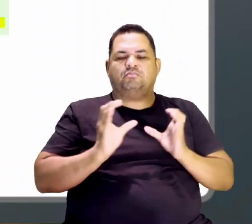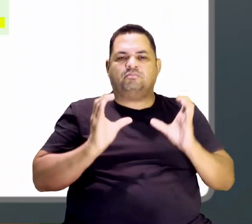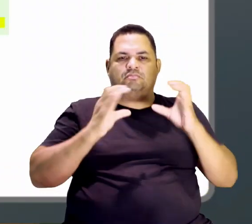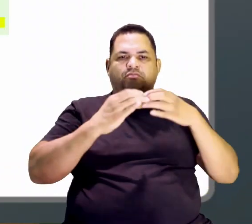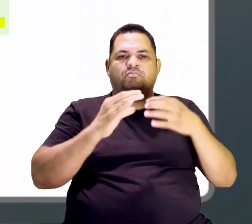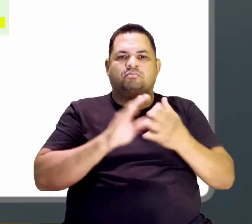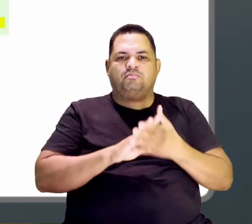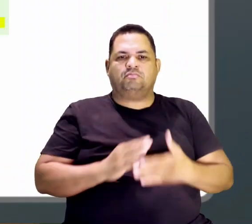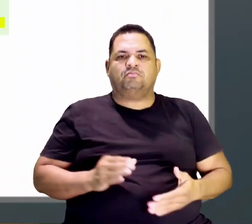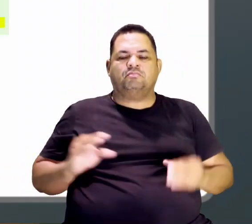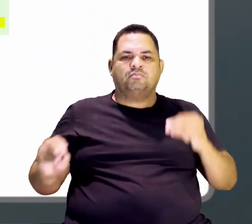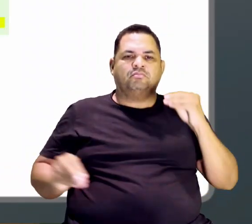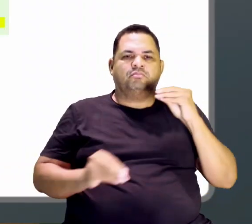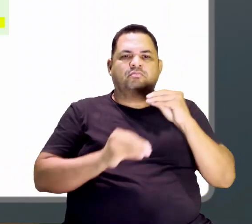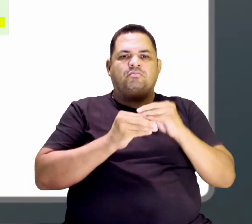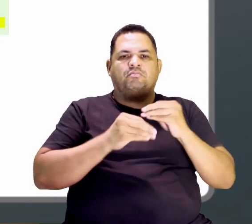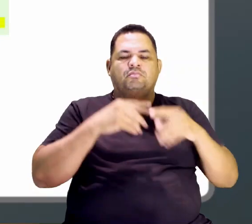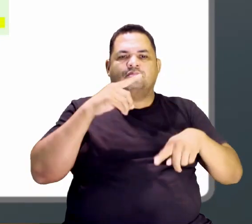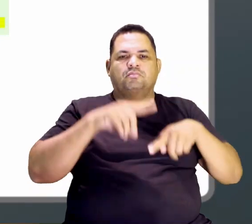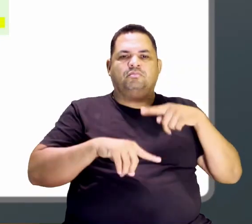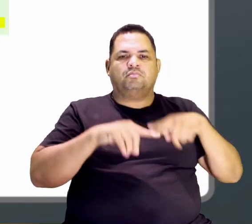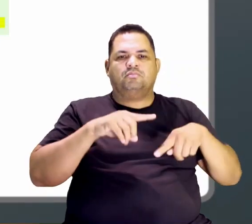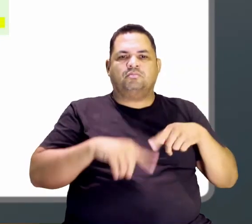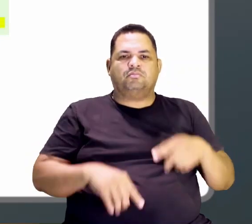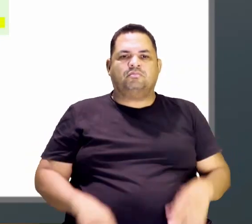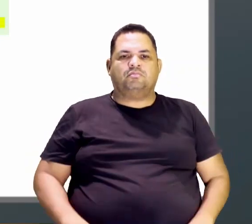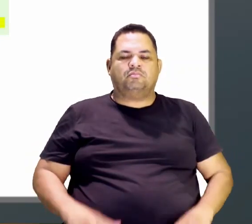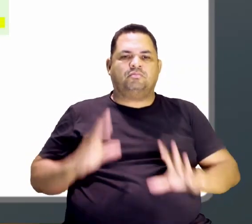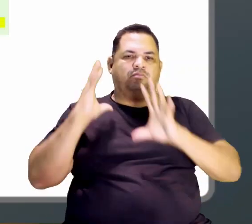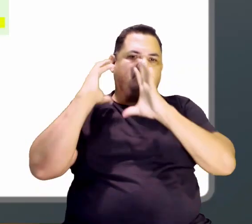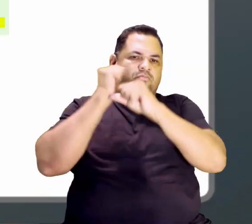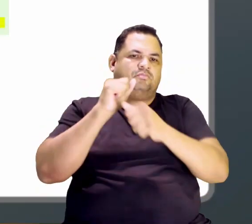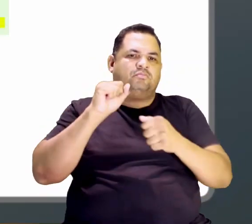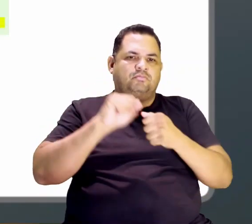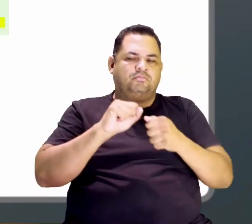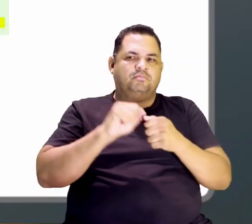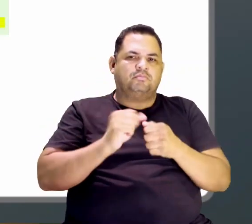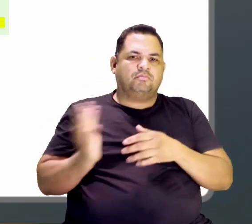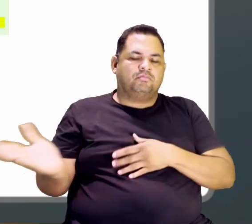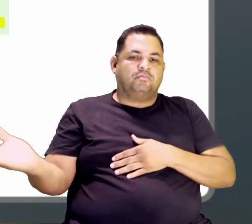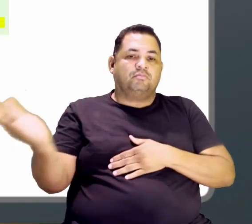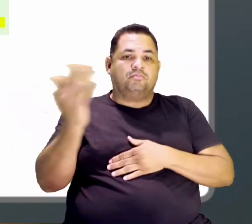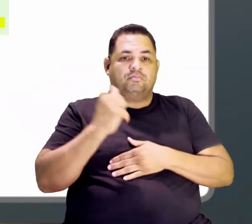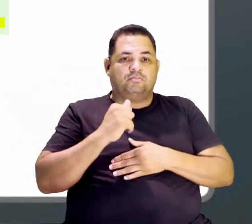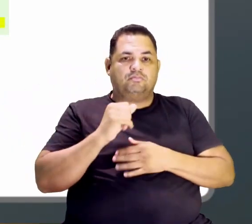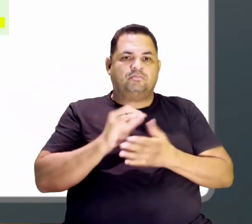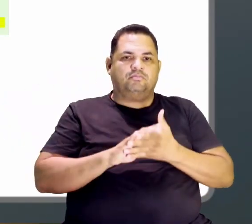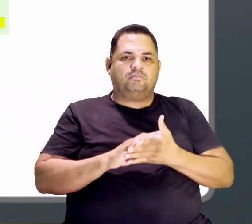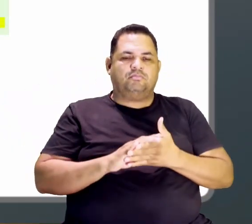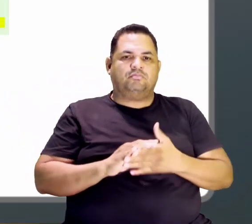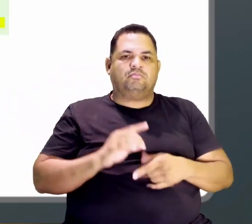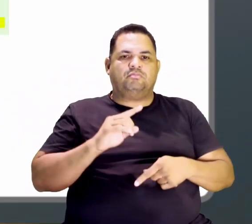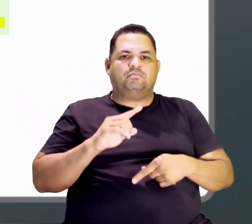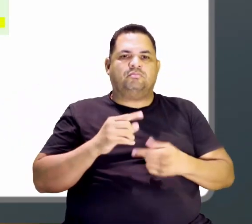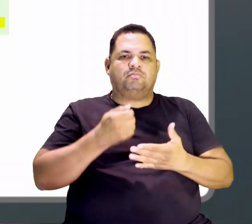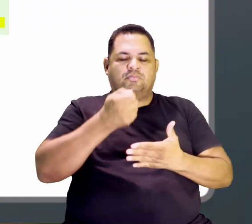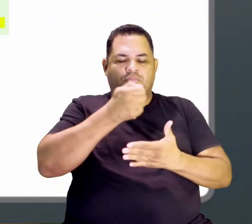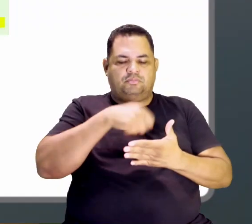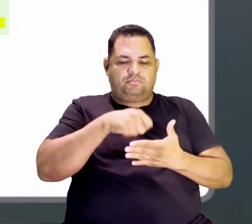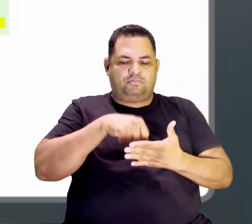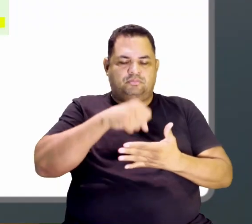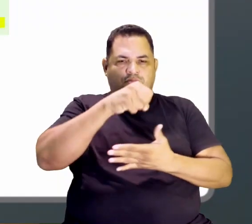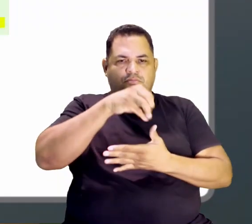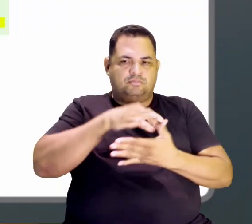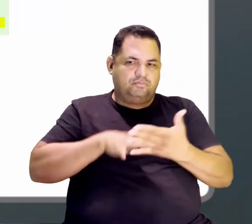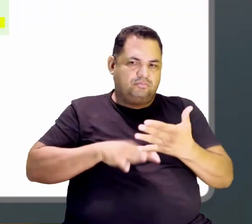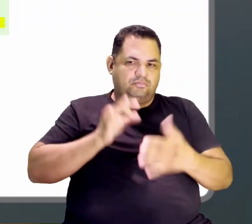Para complementar esse material. Revisão feita, vamos agora rodar a vinheta para a gente corrigir as nossas